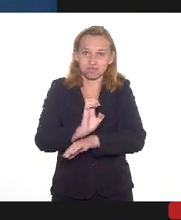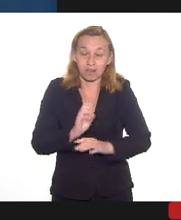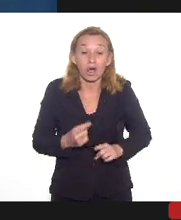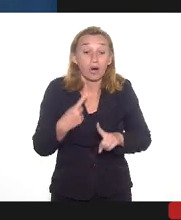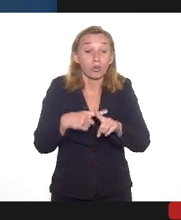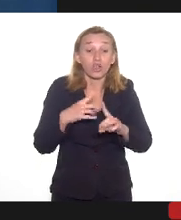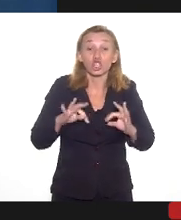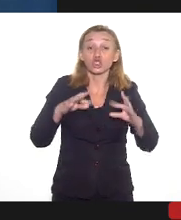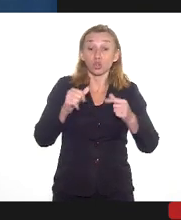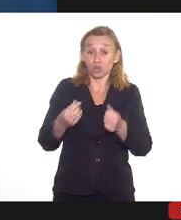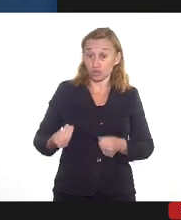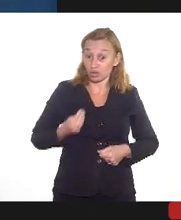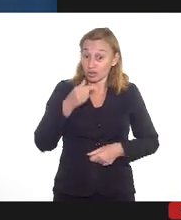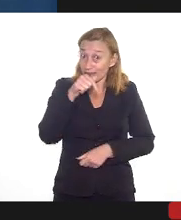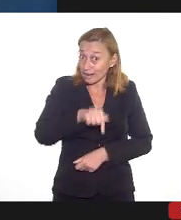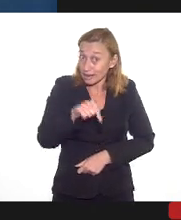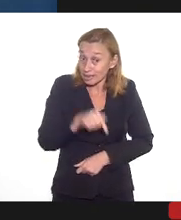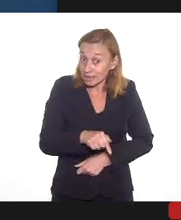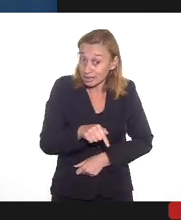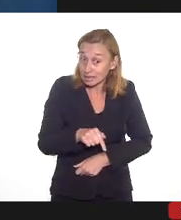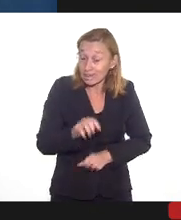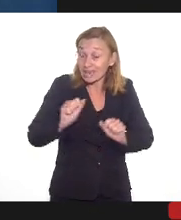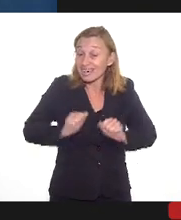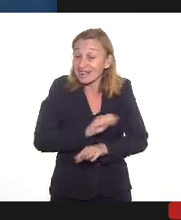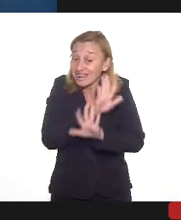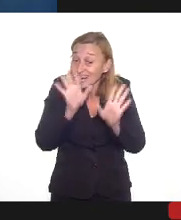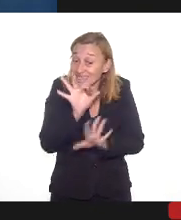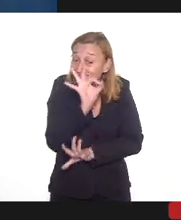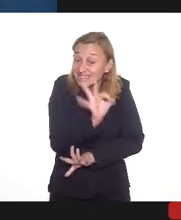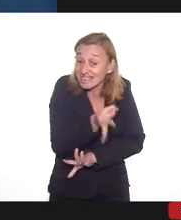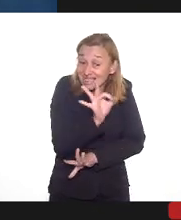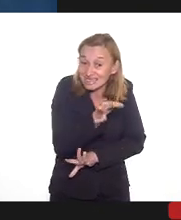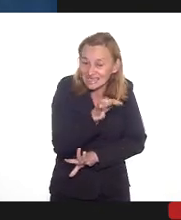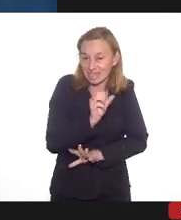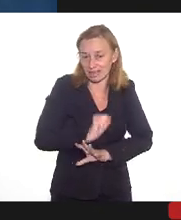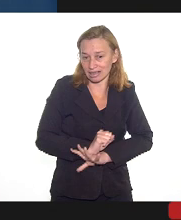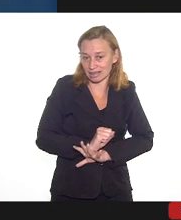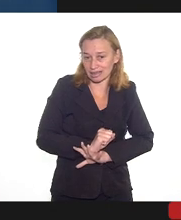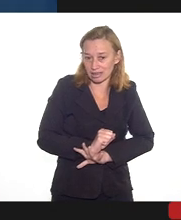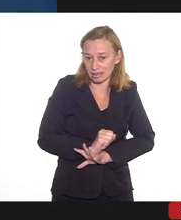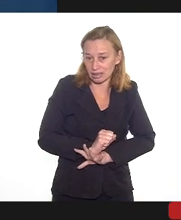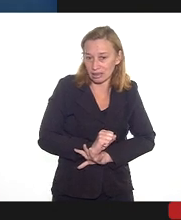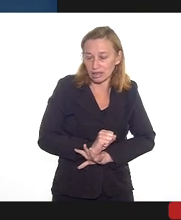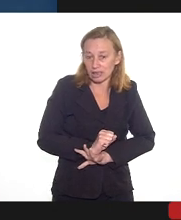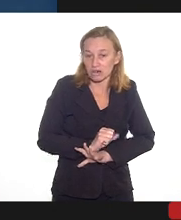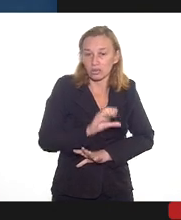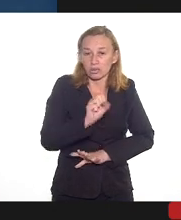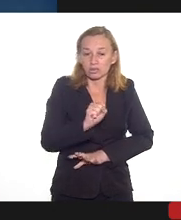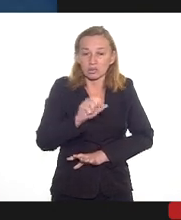Porque todos aqui têm clareza, né, de que, inclusive, o CEP vem apresentando